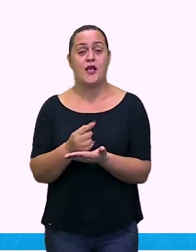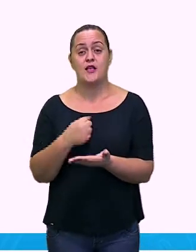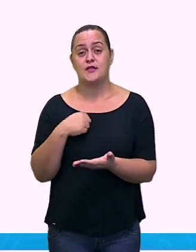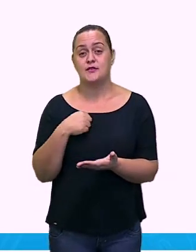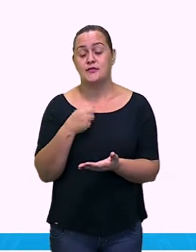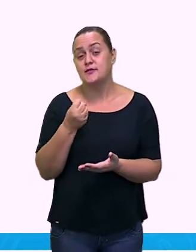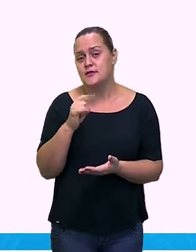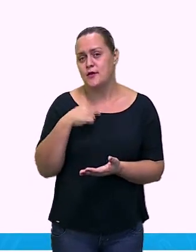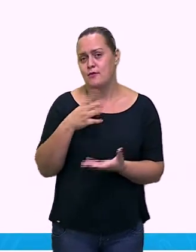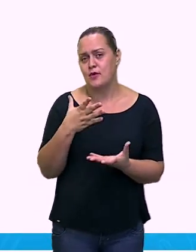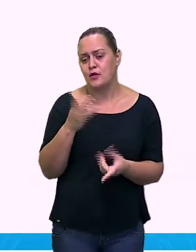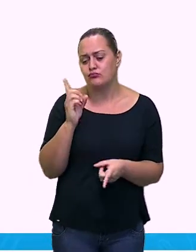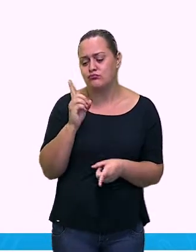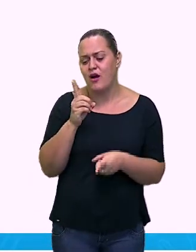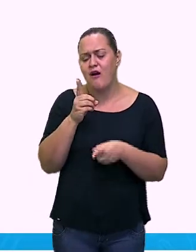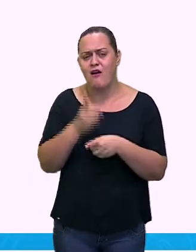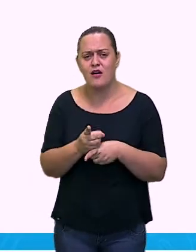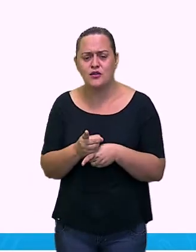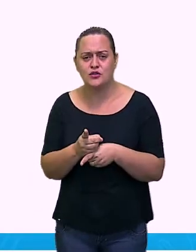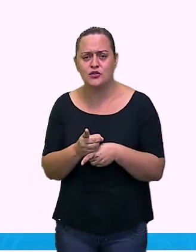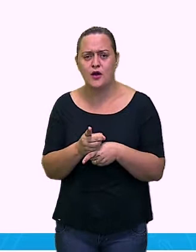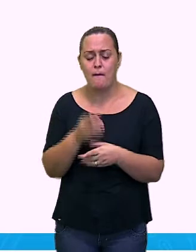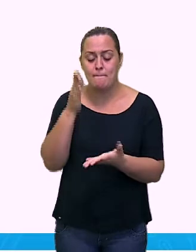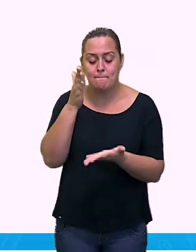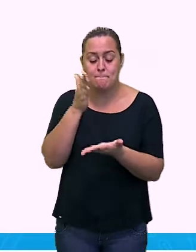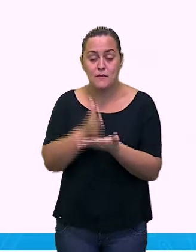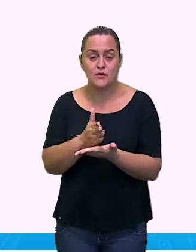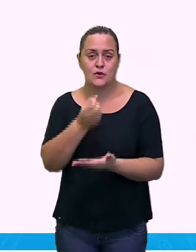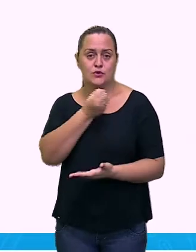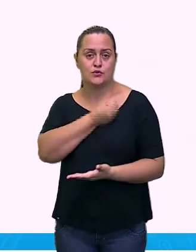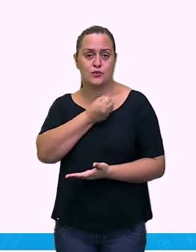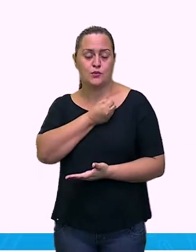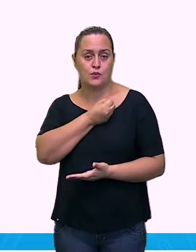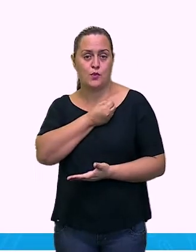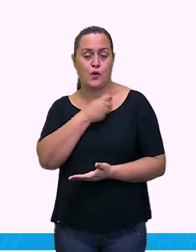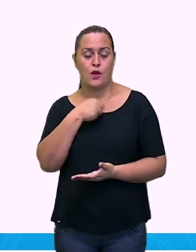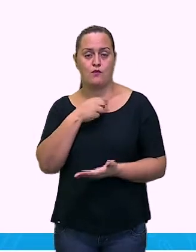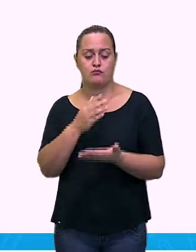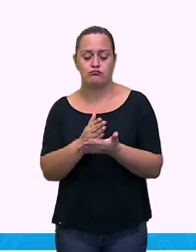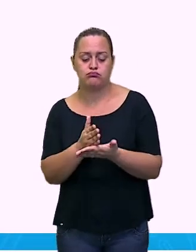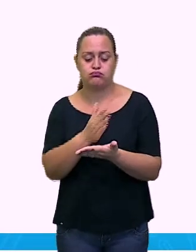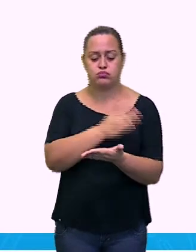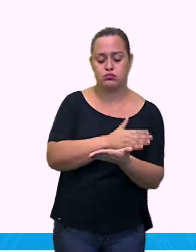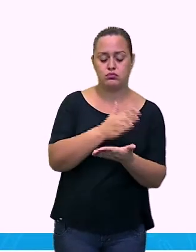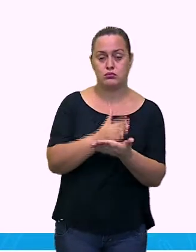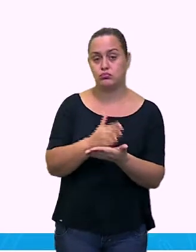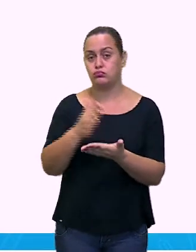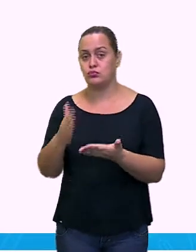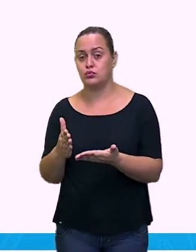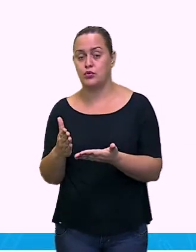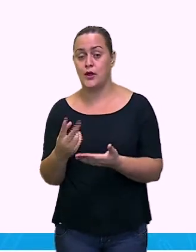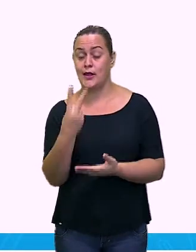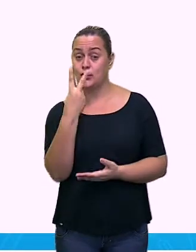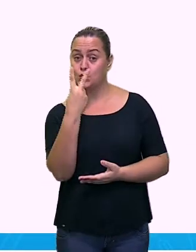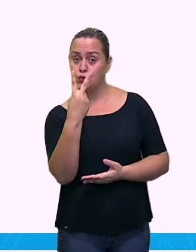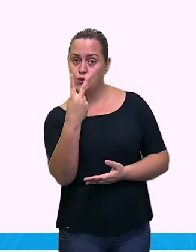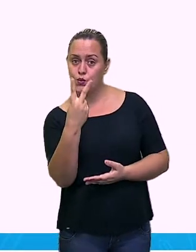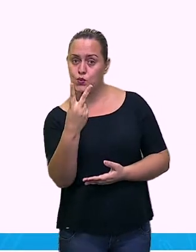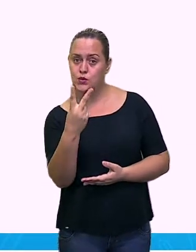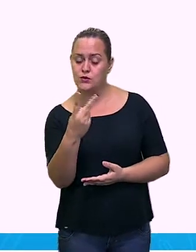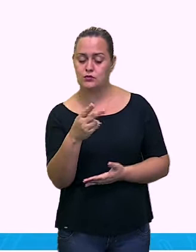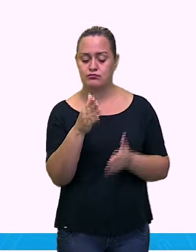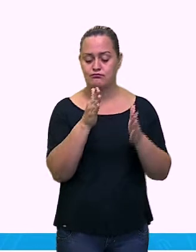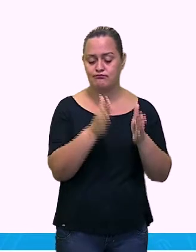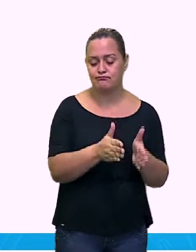número eu vou repartir essa quantidade representada por esse número em duas